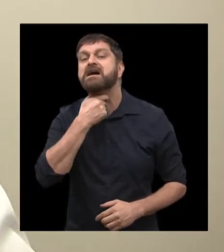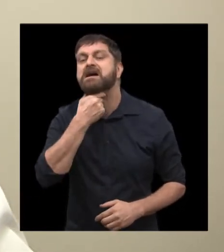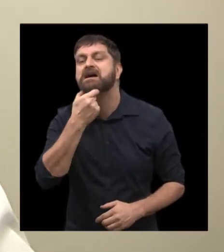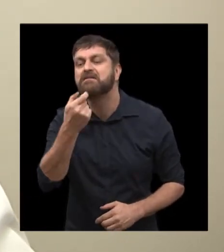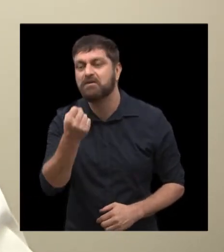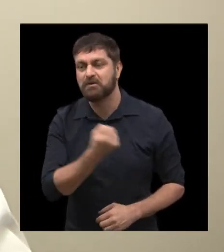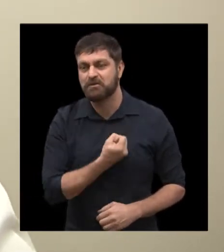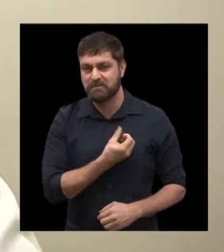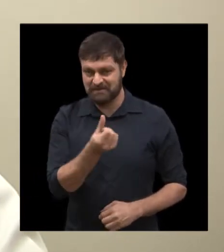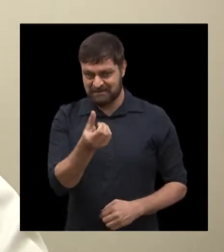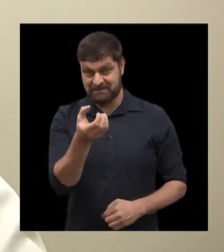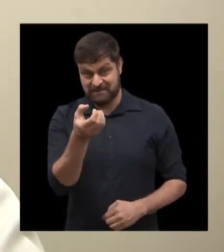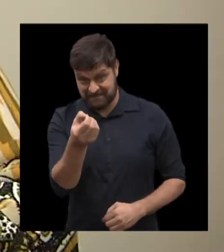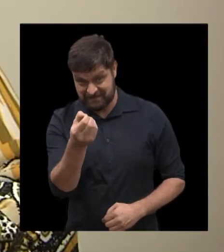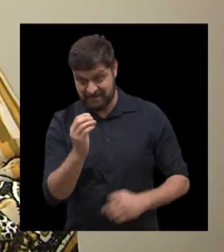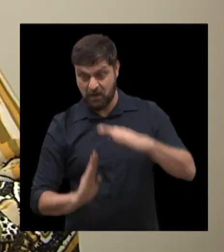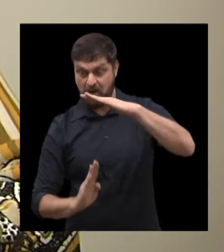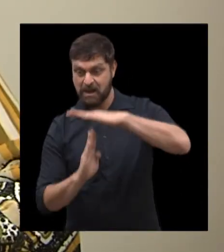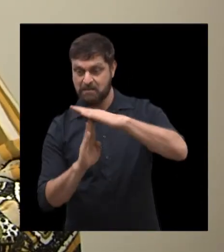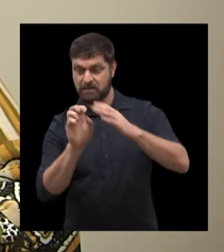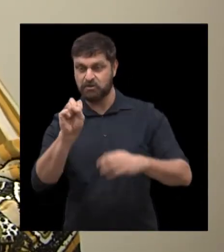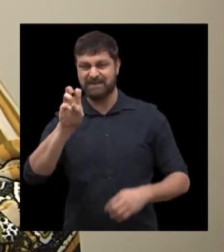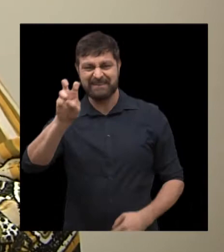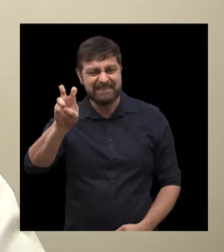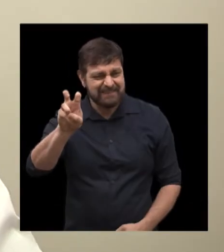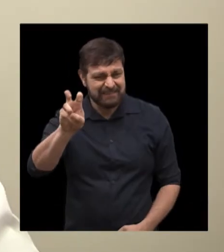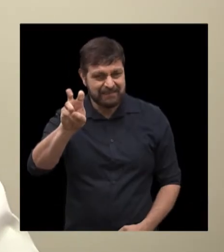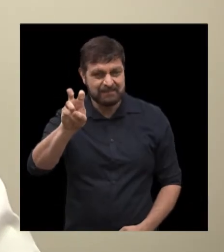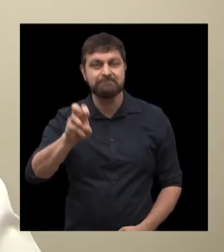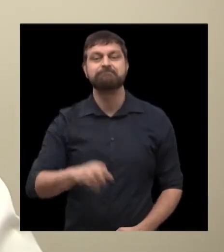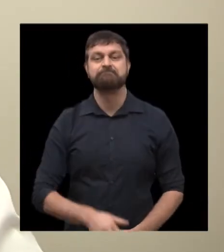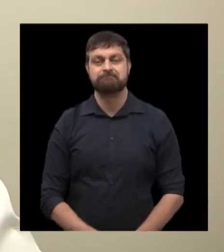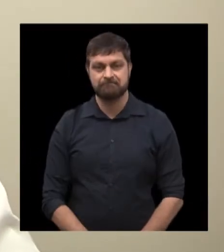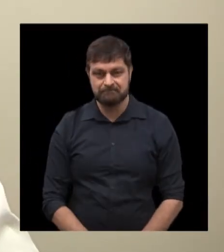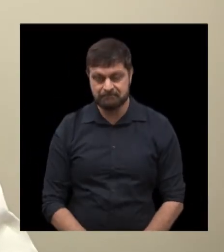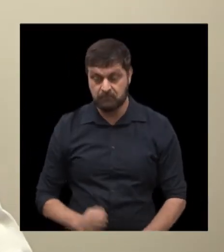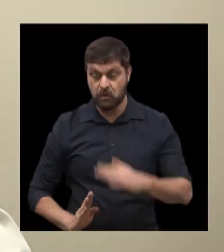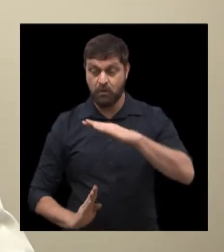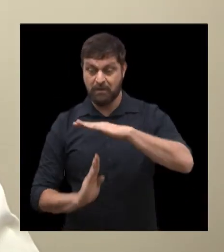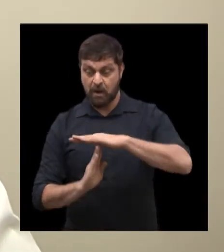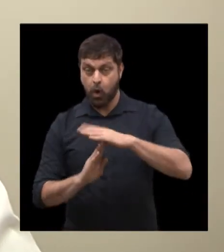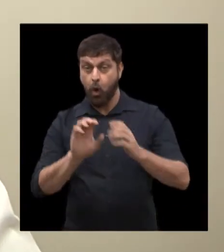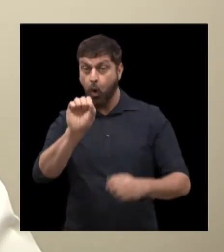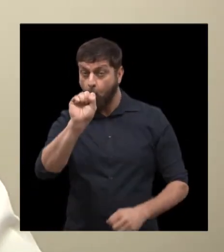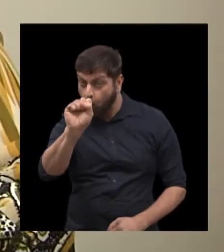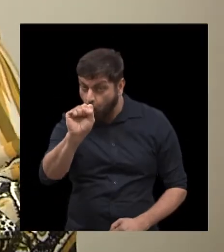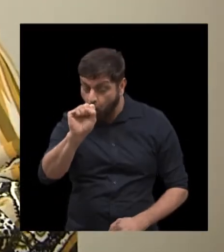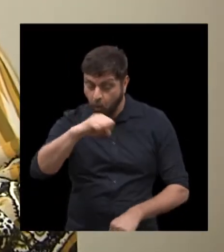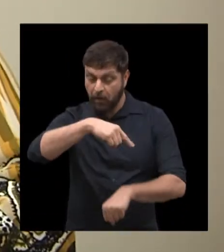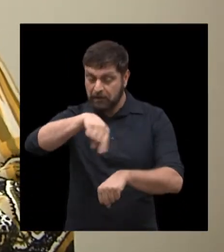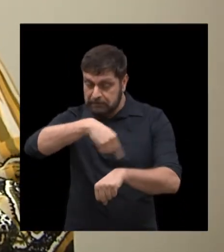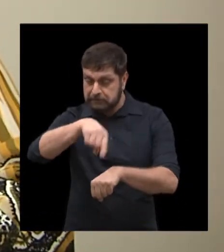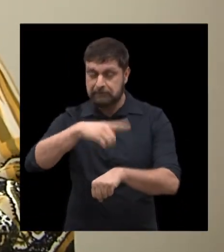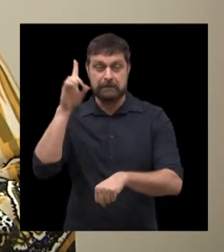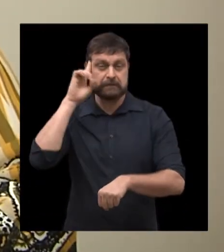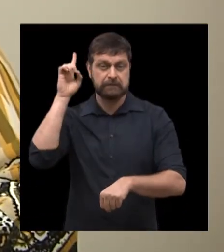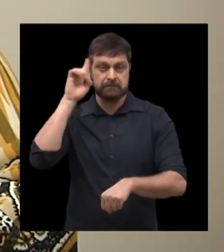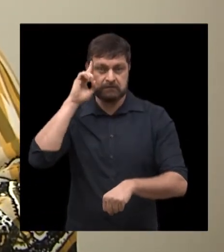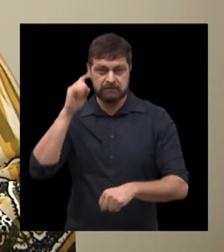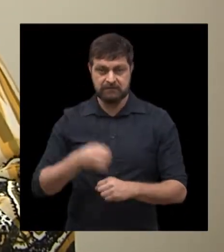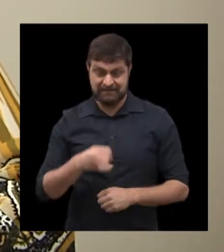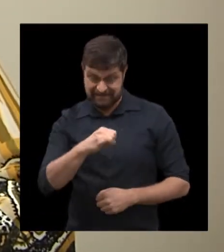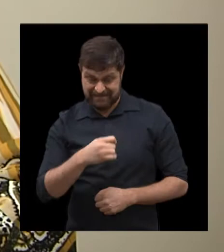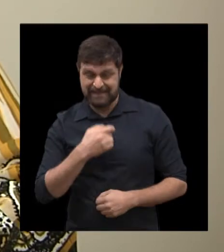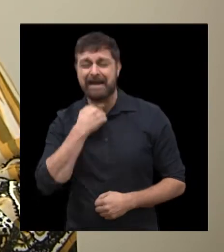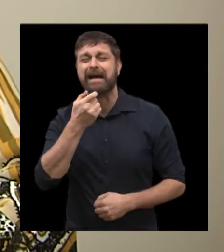torno de 60, 65. E quanto que a gente aguenta? 85 por 8 horas diárias. Então, isso se é o você limiar de gritar segurança.